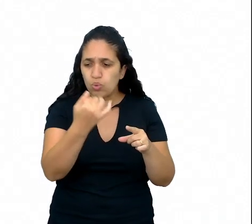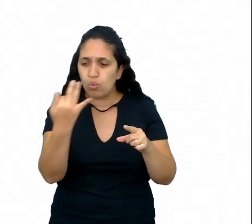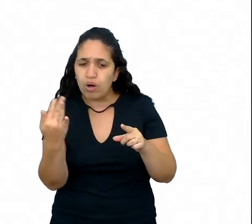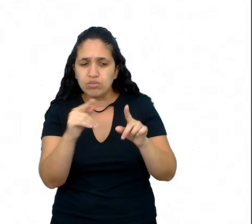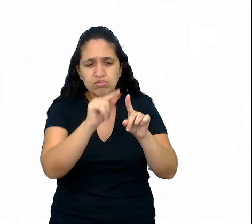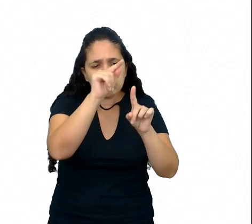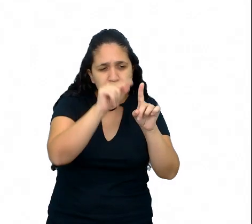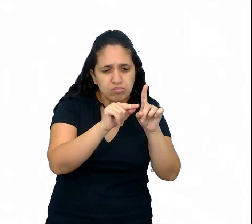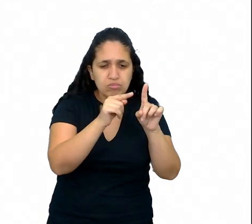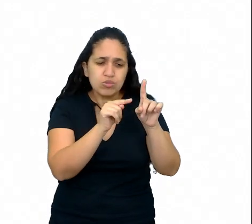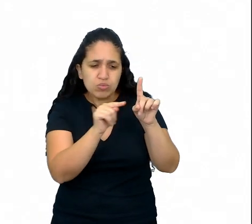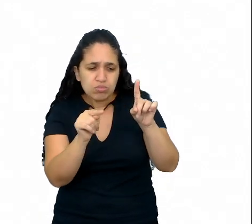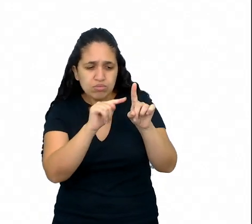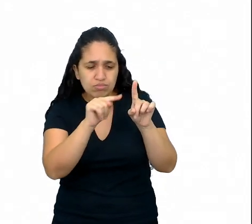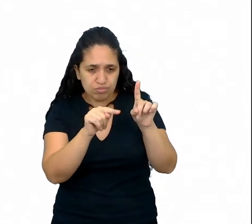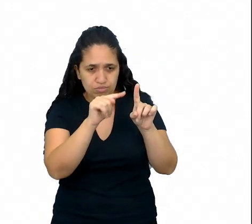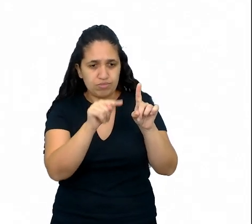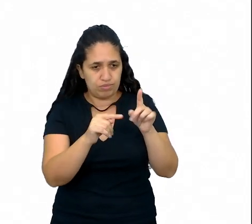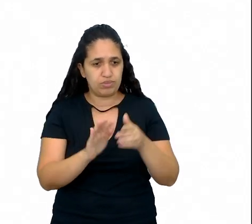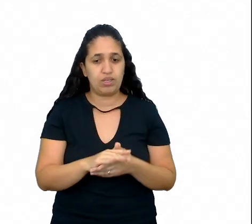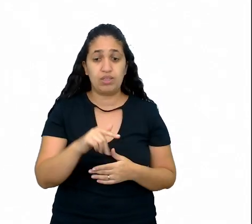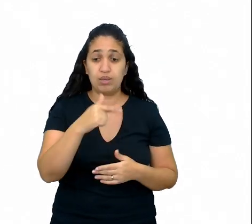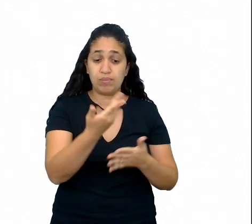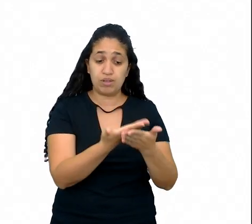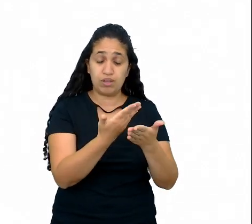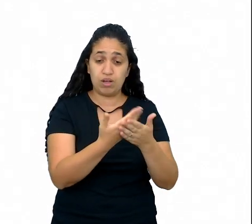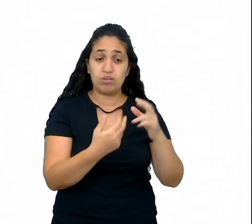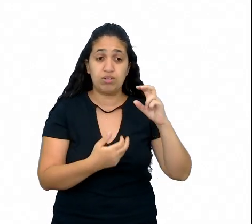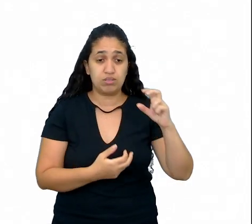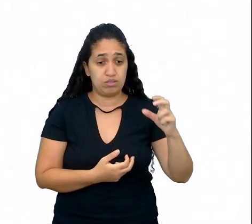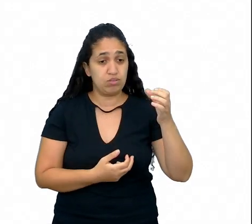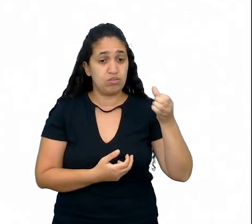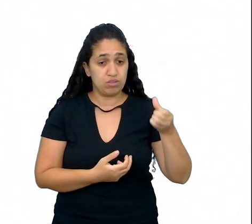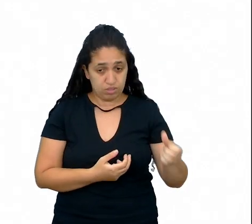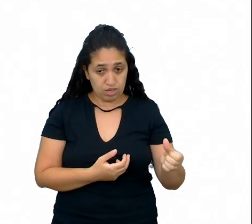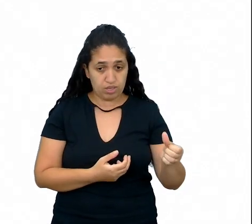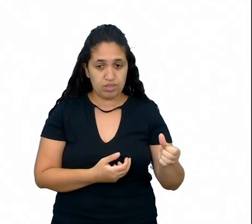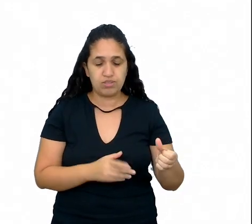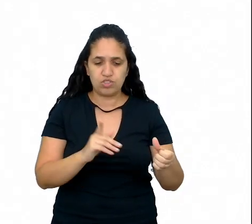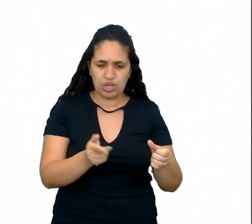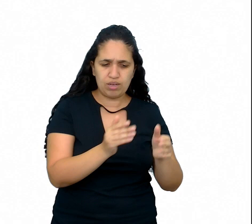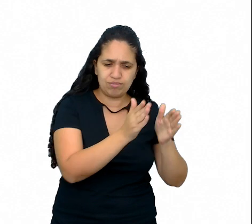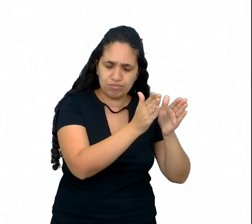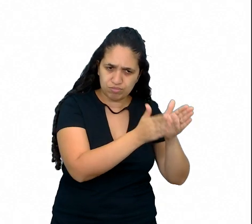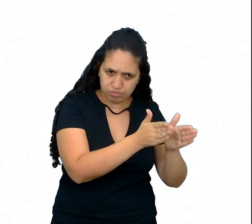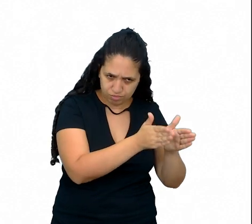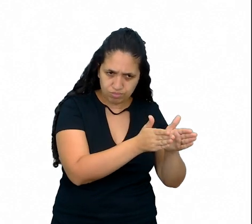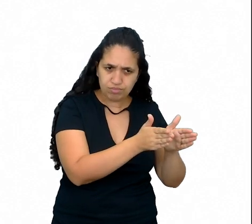ângulos. Nas aulas 5 e 6, né, depois de ter dado, né,